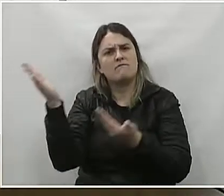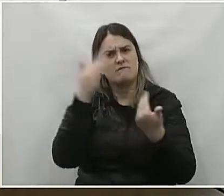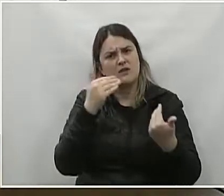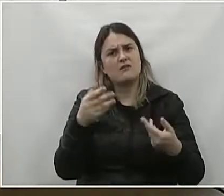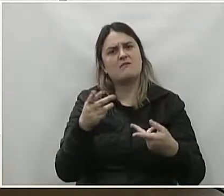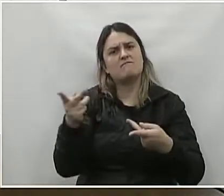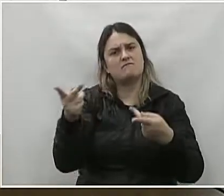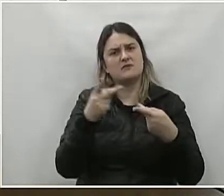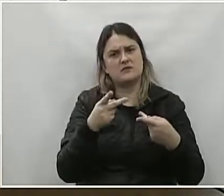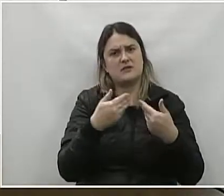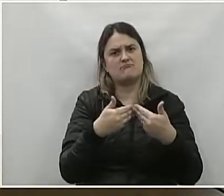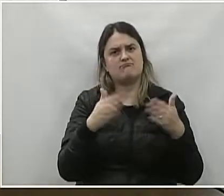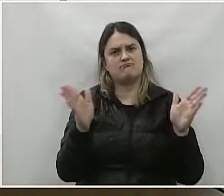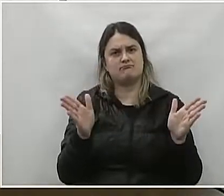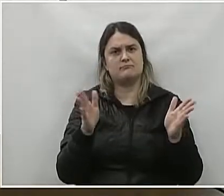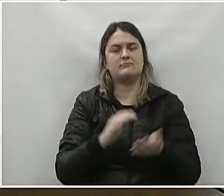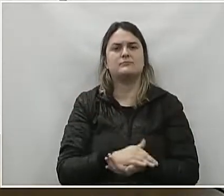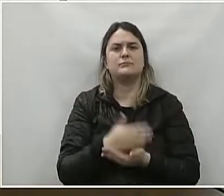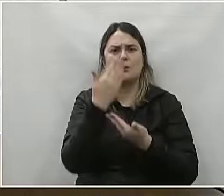conhecerem. Obrigado.